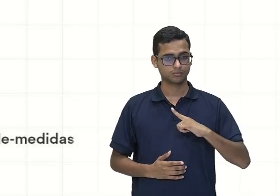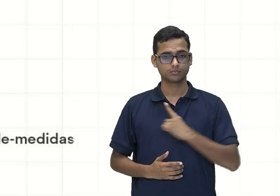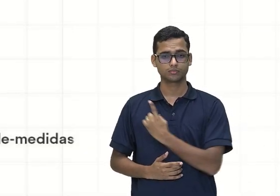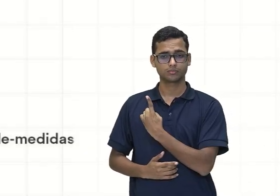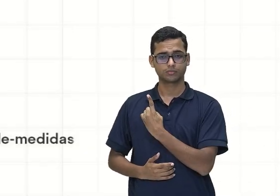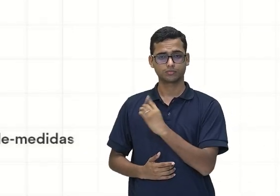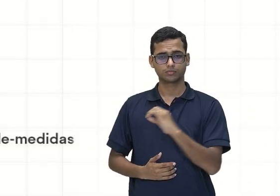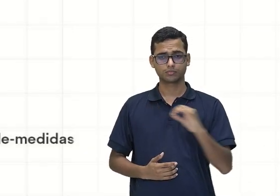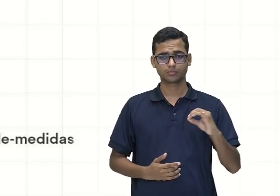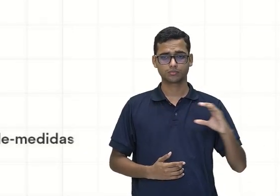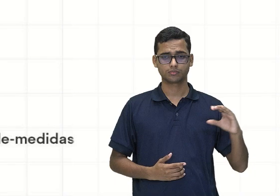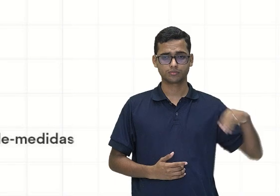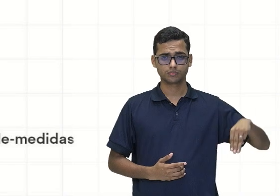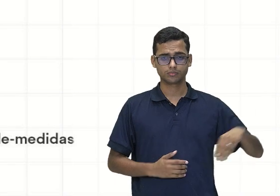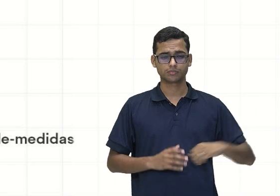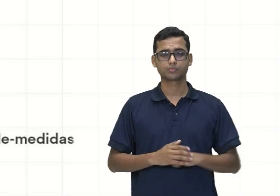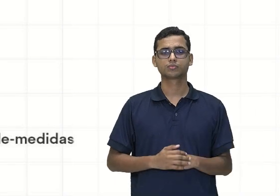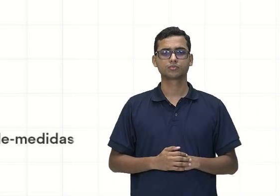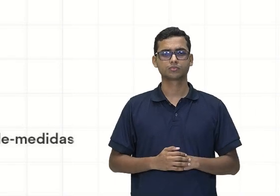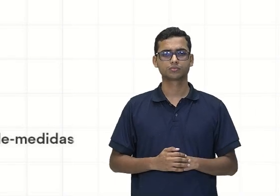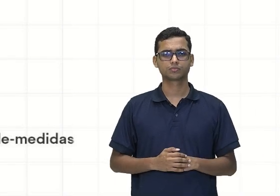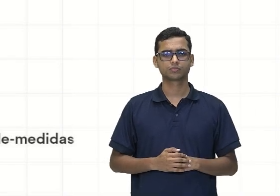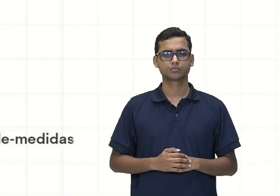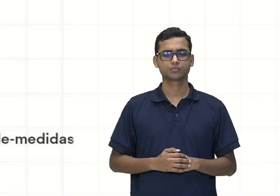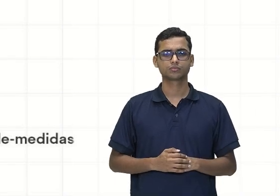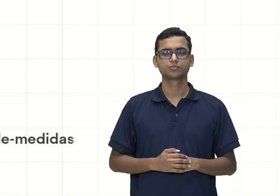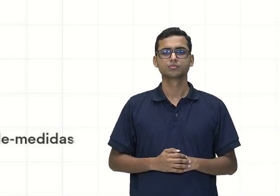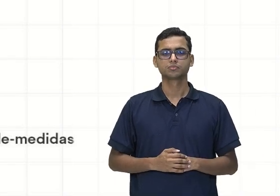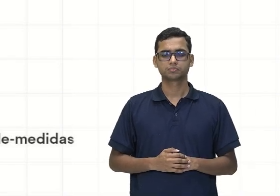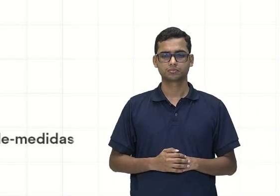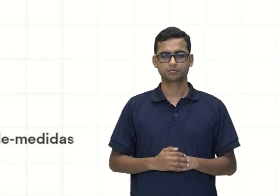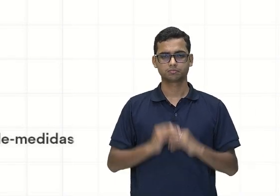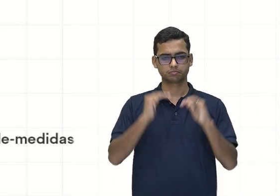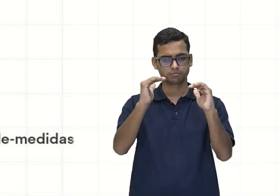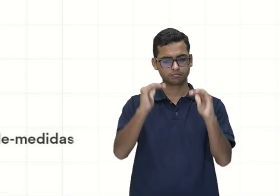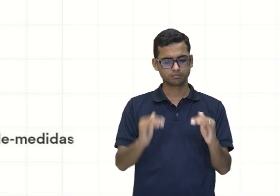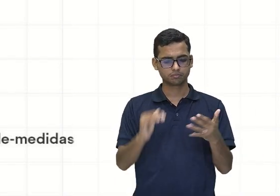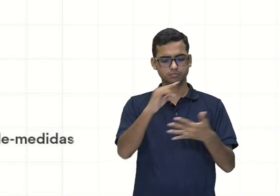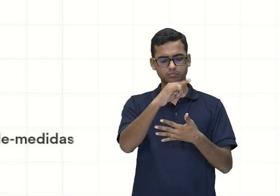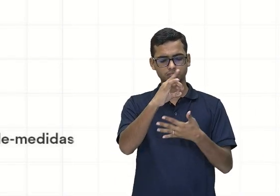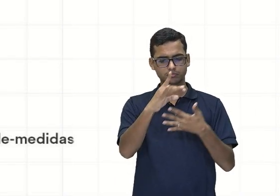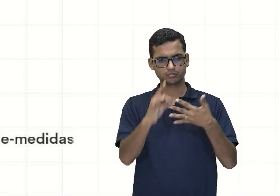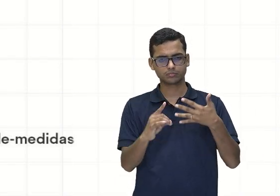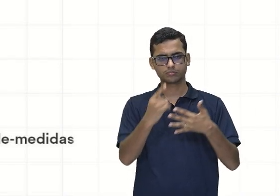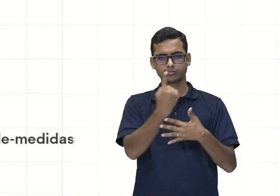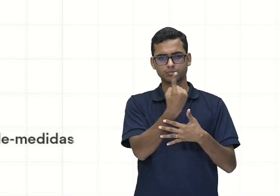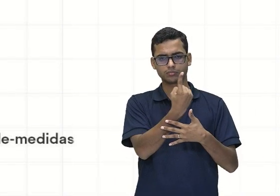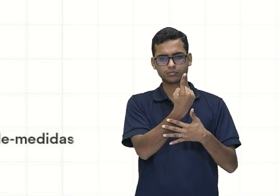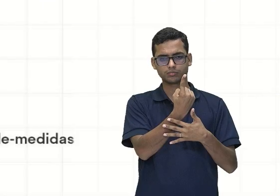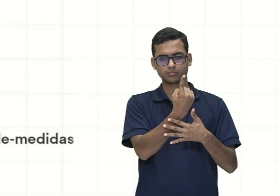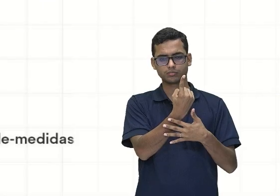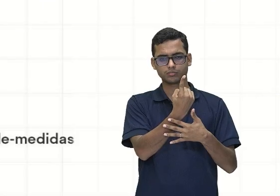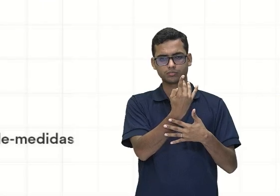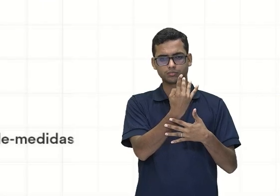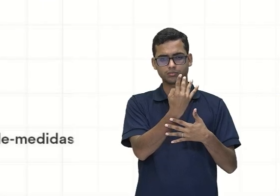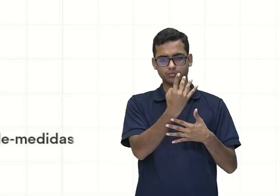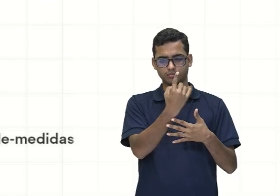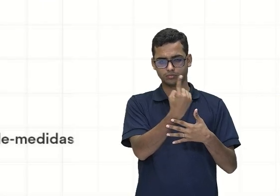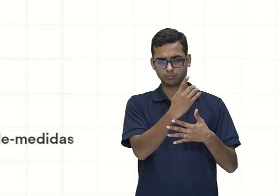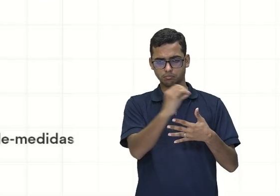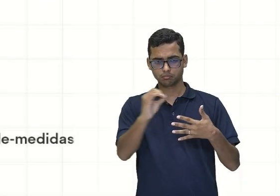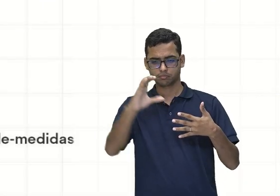100 centímetros, já tenho 300, 100 centímetros,